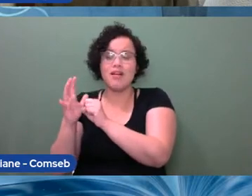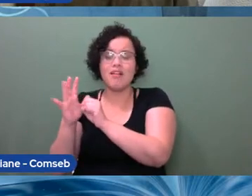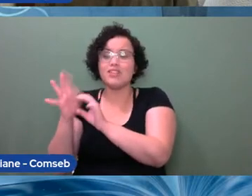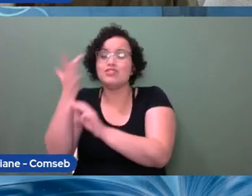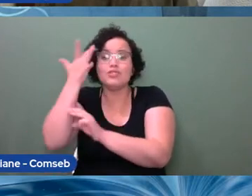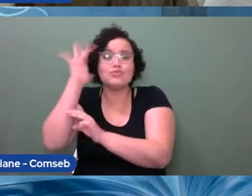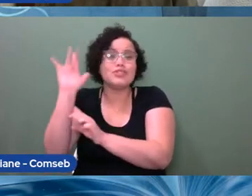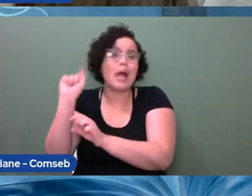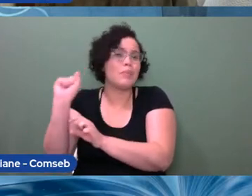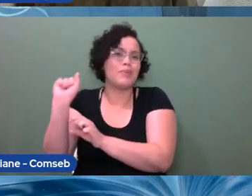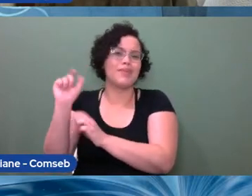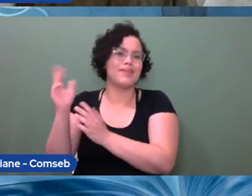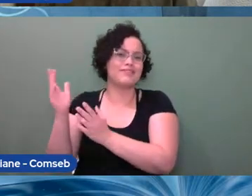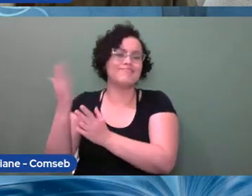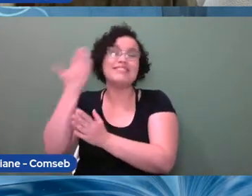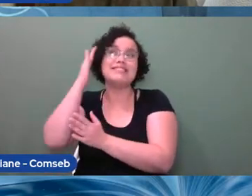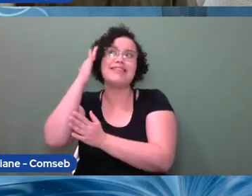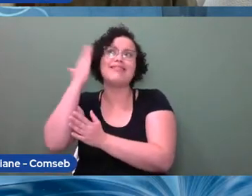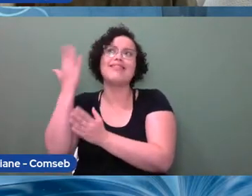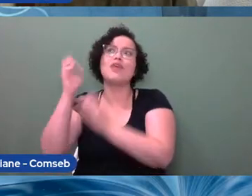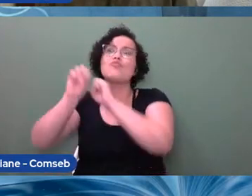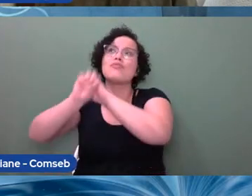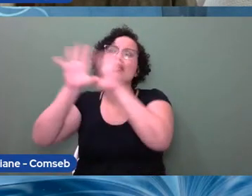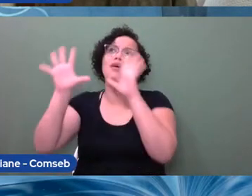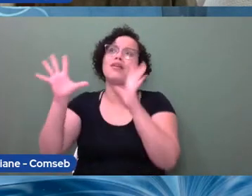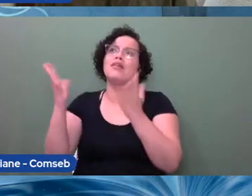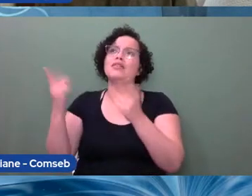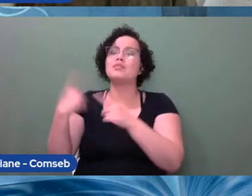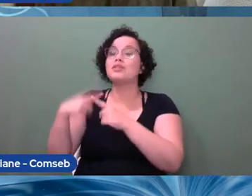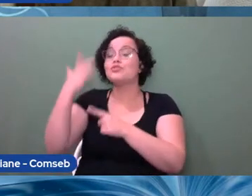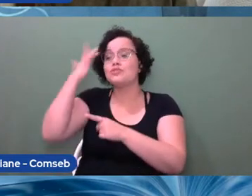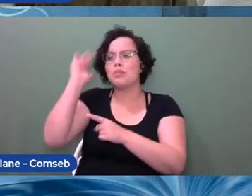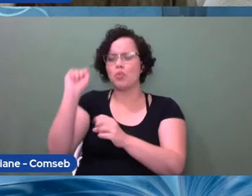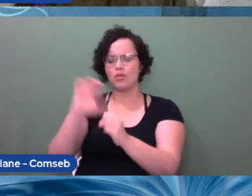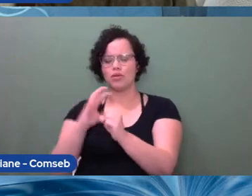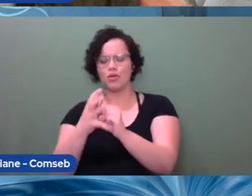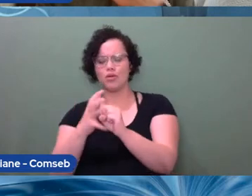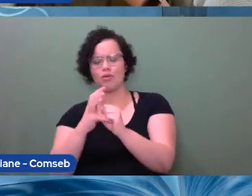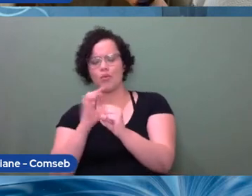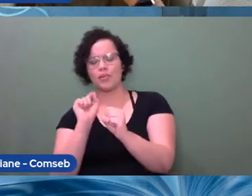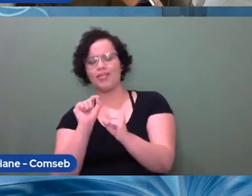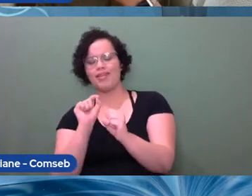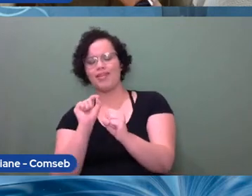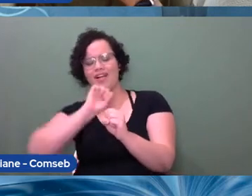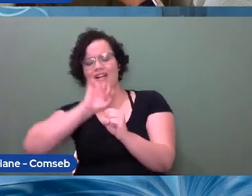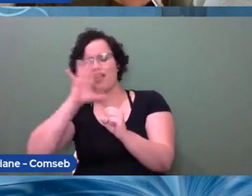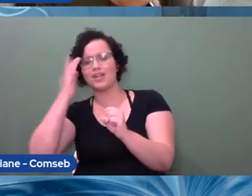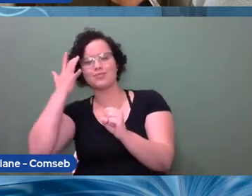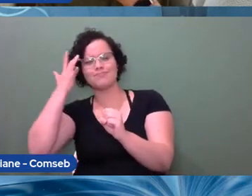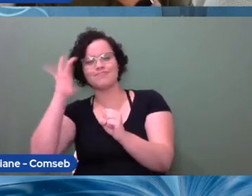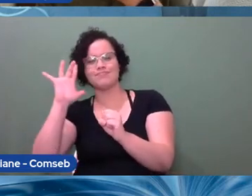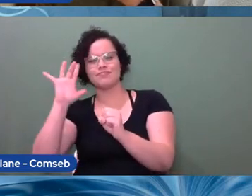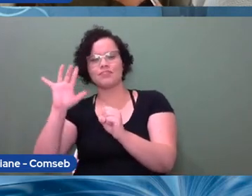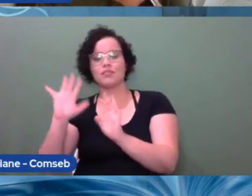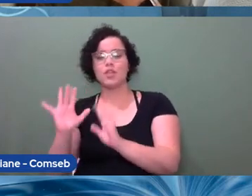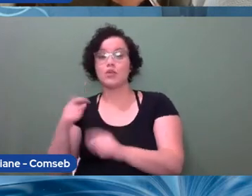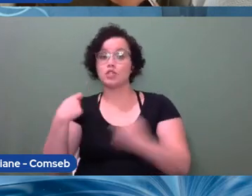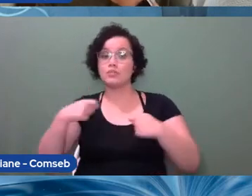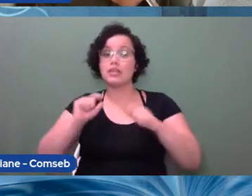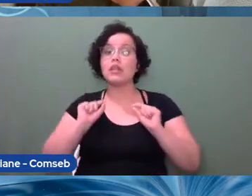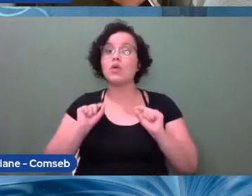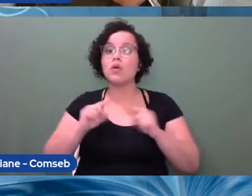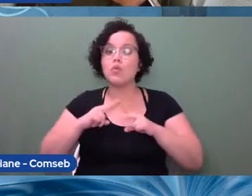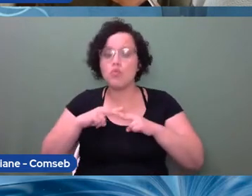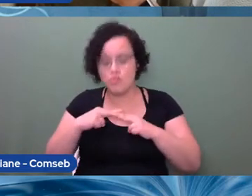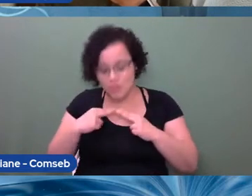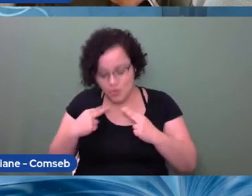sabe entender com clareza, porque a gente não sabe o que é o fluido cósmico. Então, a gente tem que ter humildade de ir